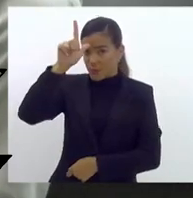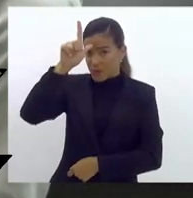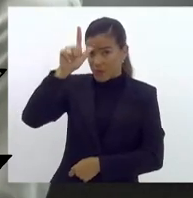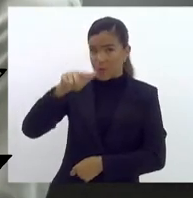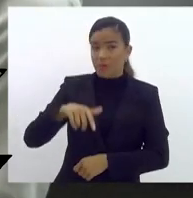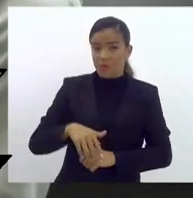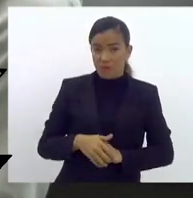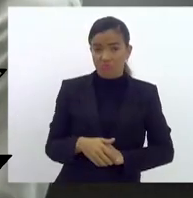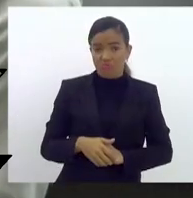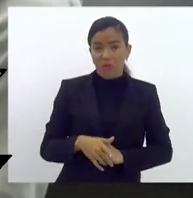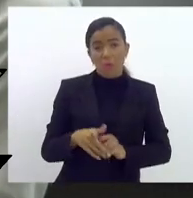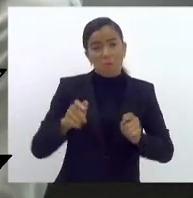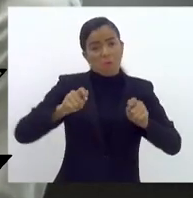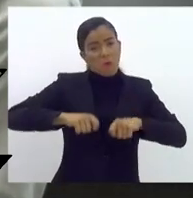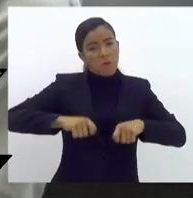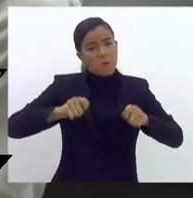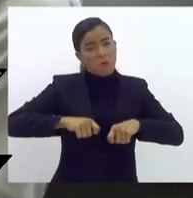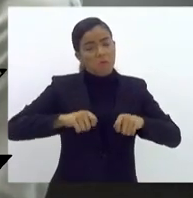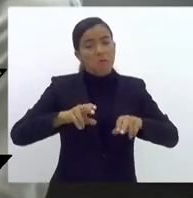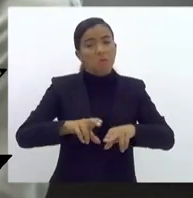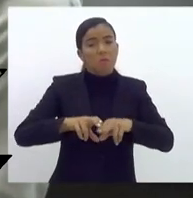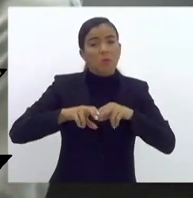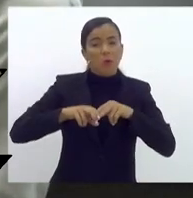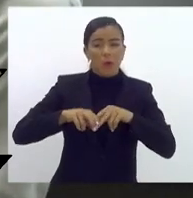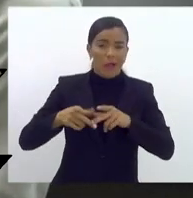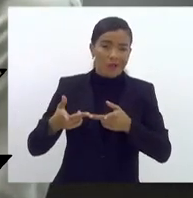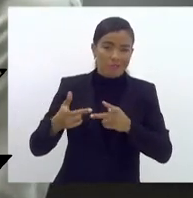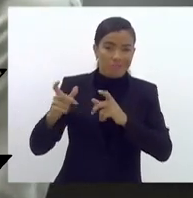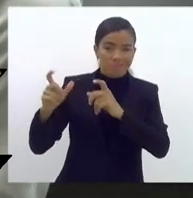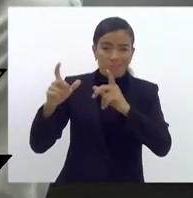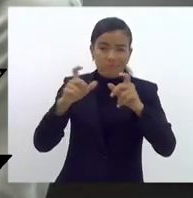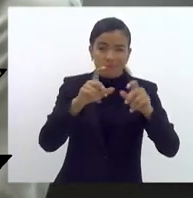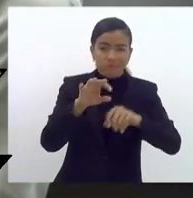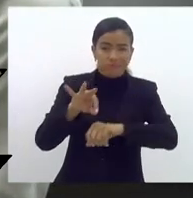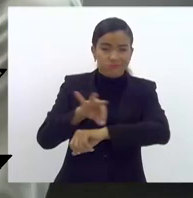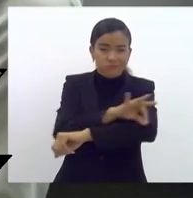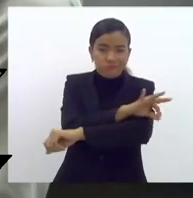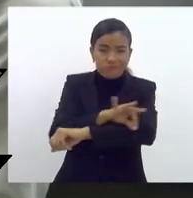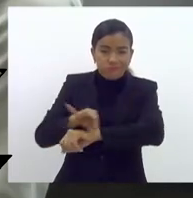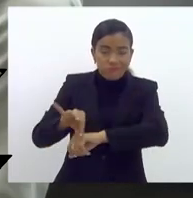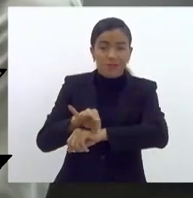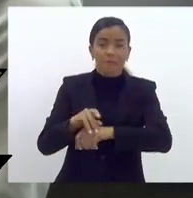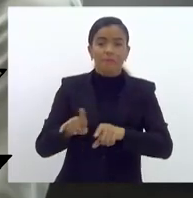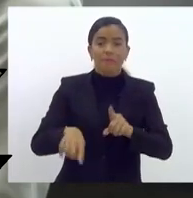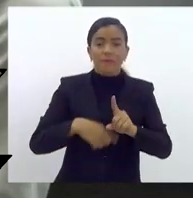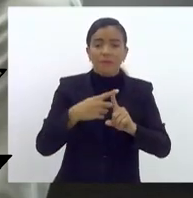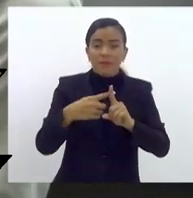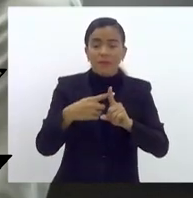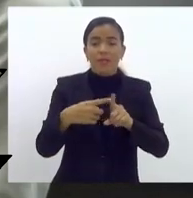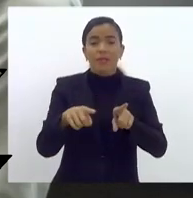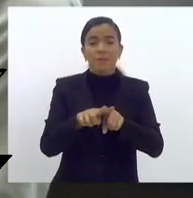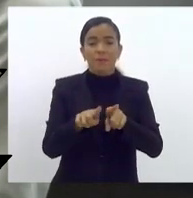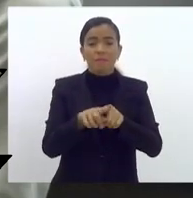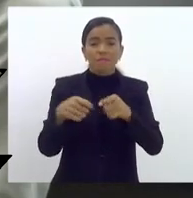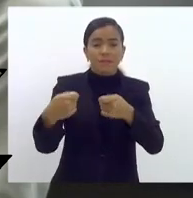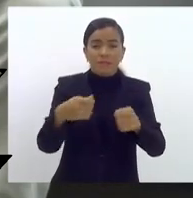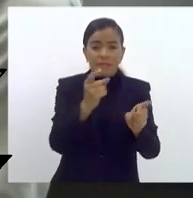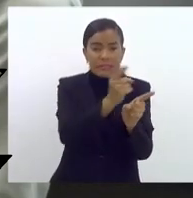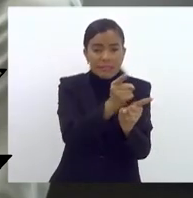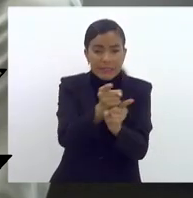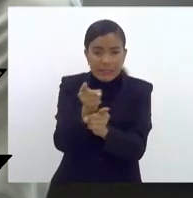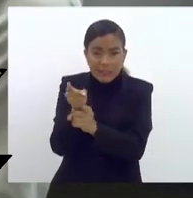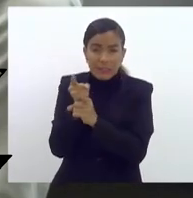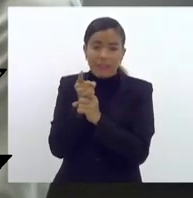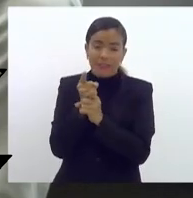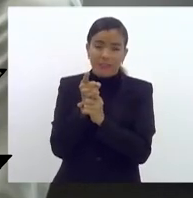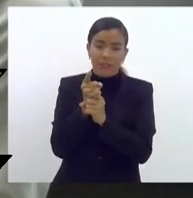Possivelmente por levantamentos Aero fotogramétricos existentes depois vai ter que identificar